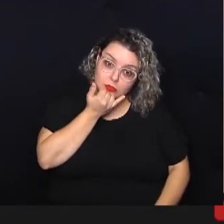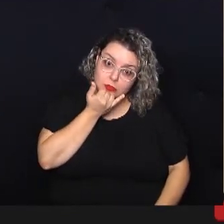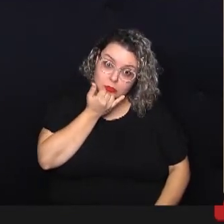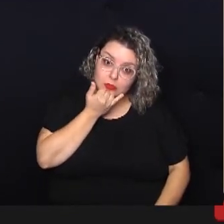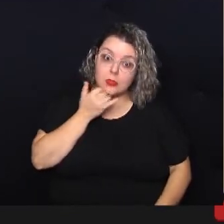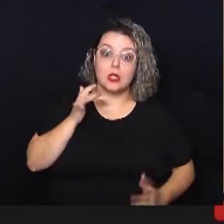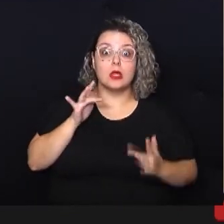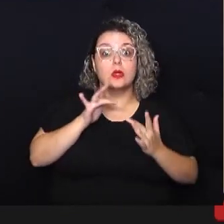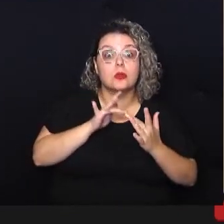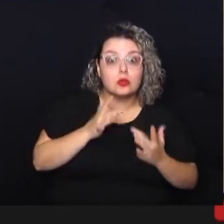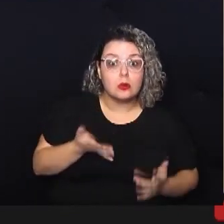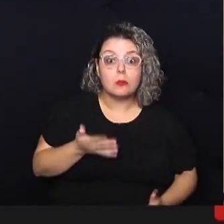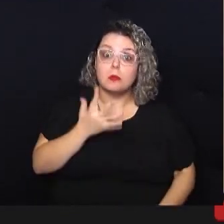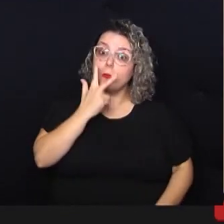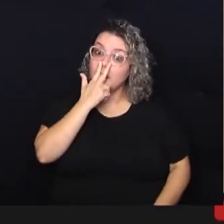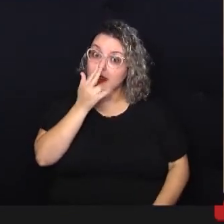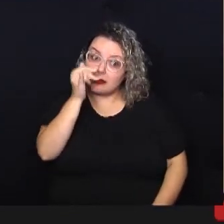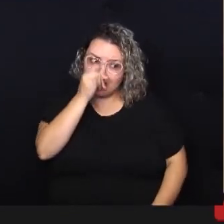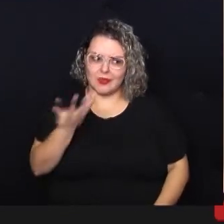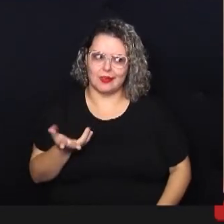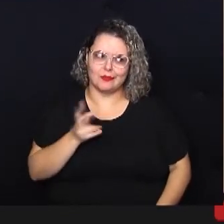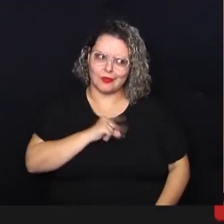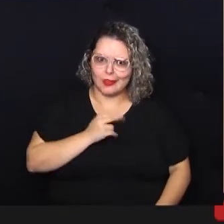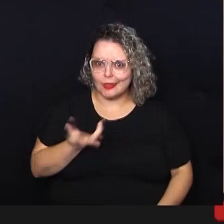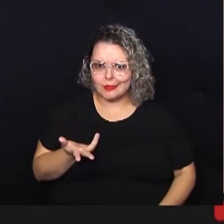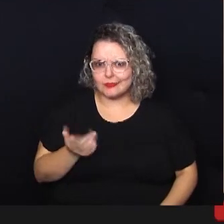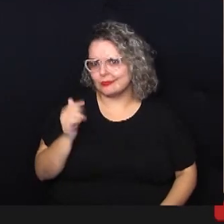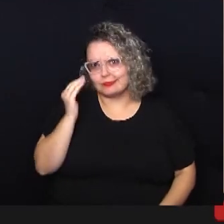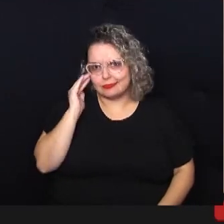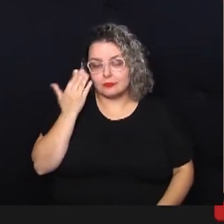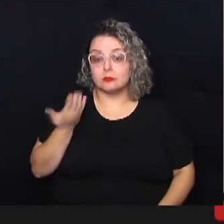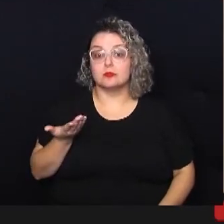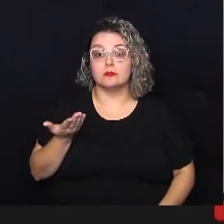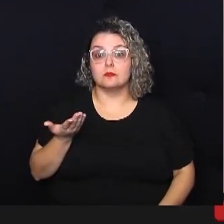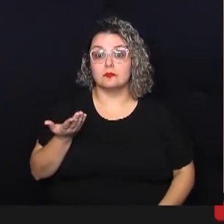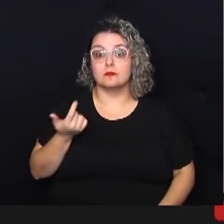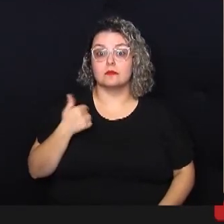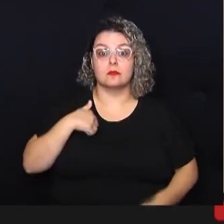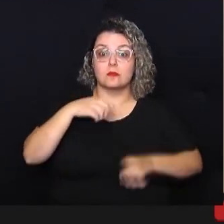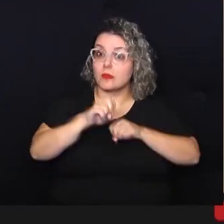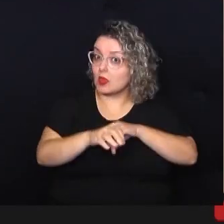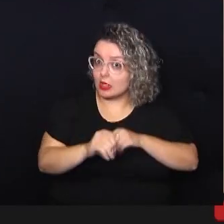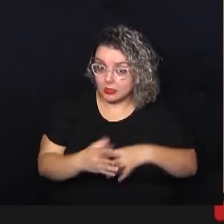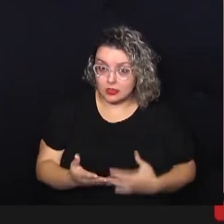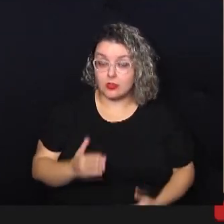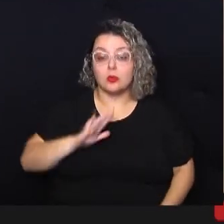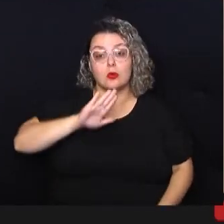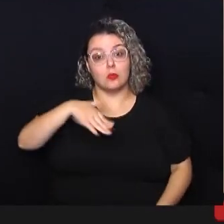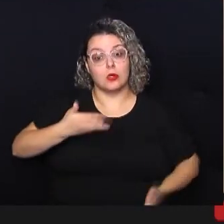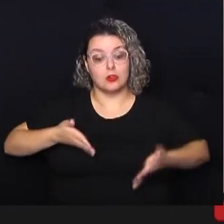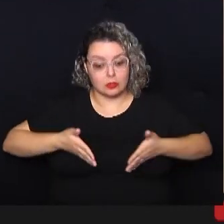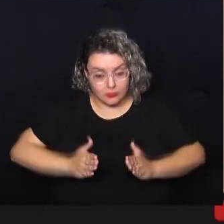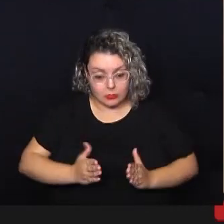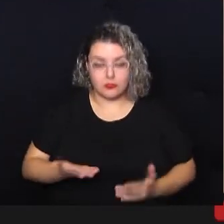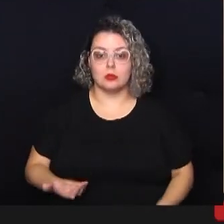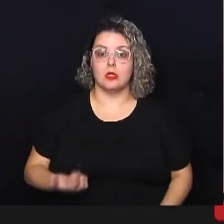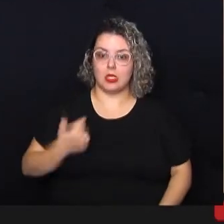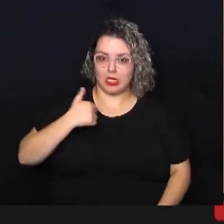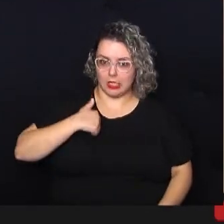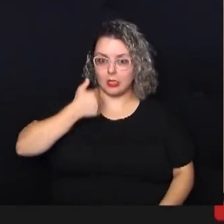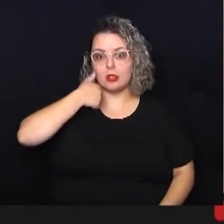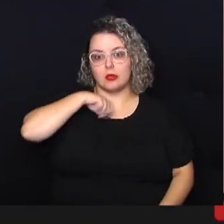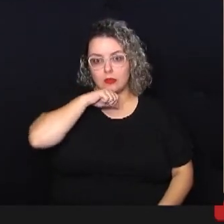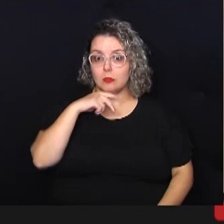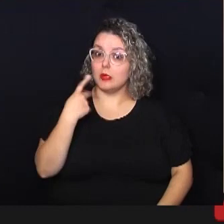corpo dela. Parece bobo, você vai falar, nossa, mas ela nem entende. O que que é isso? Eu tô ensinando desde que ela nasceu que até eu, que sou mãe